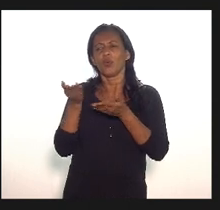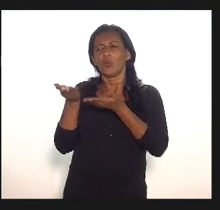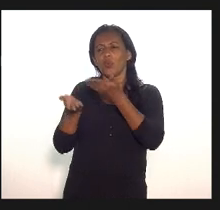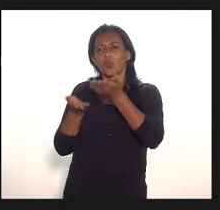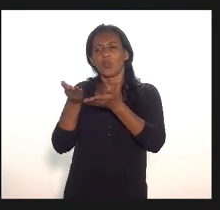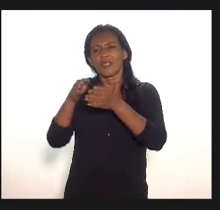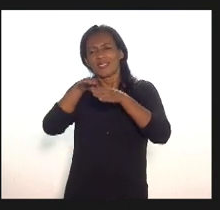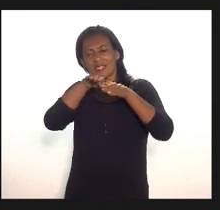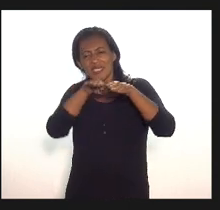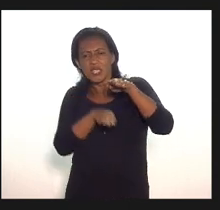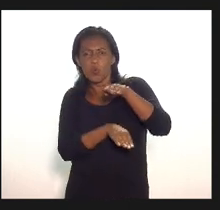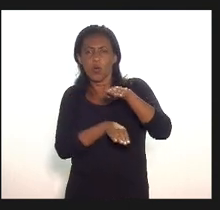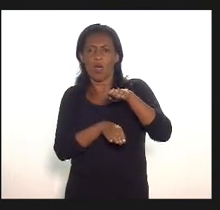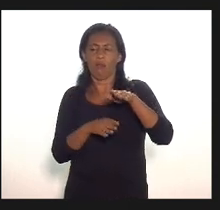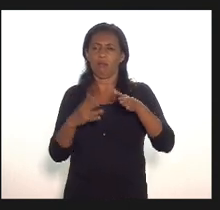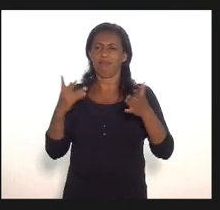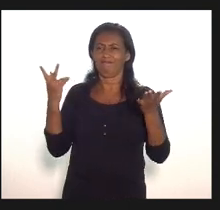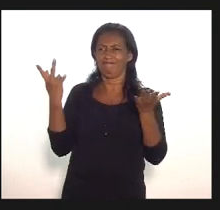vem